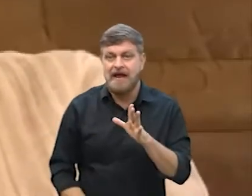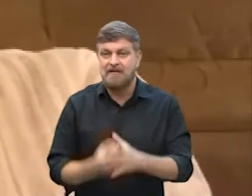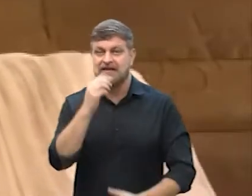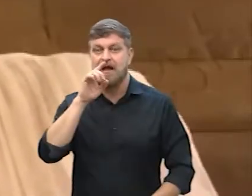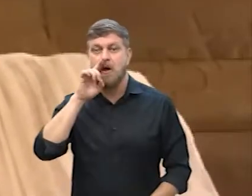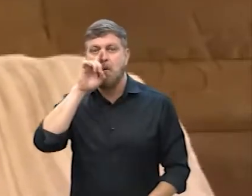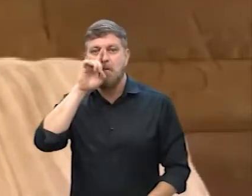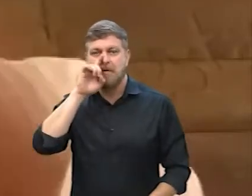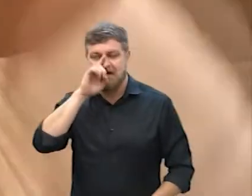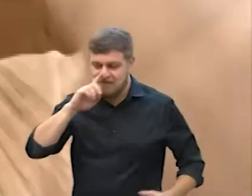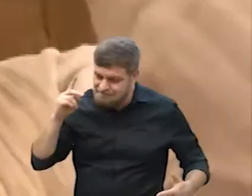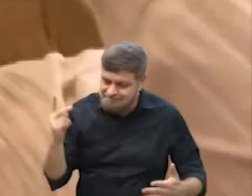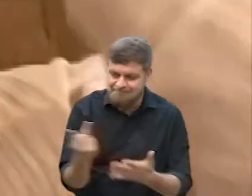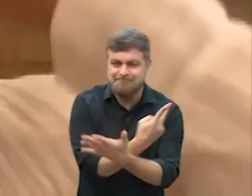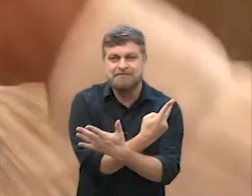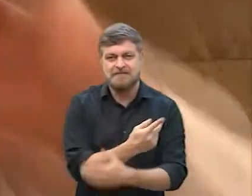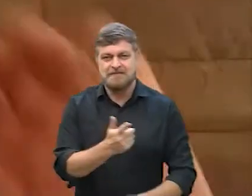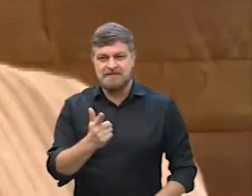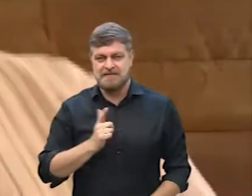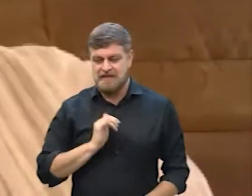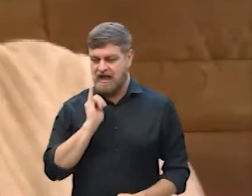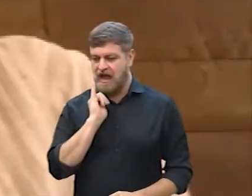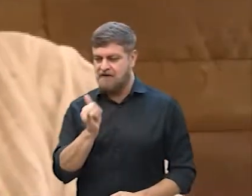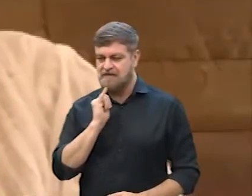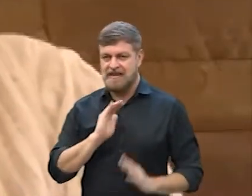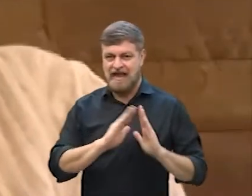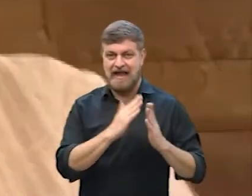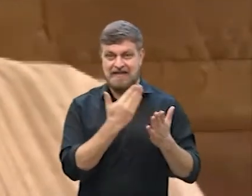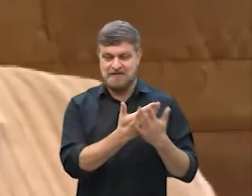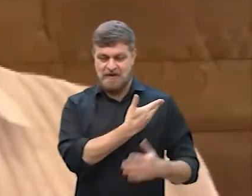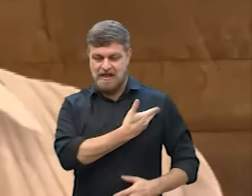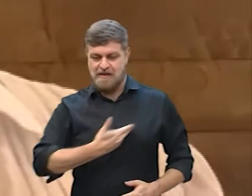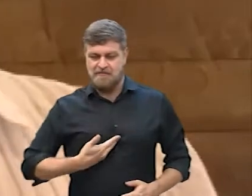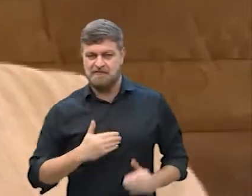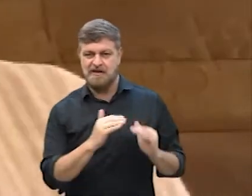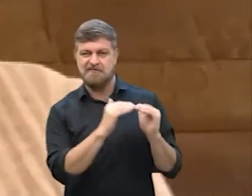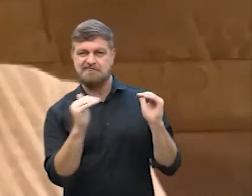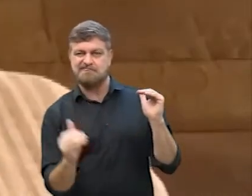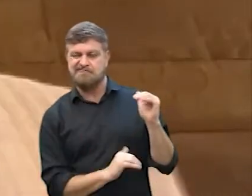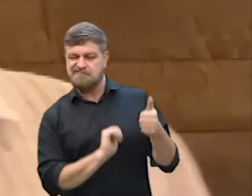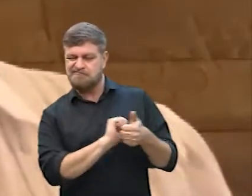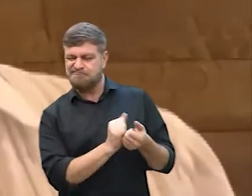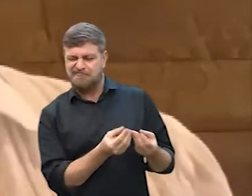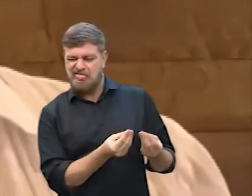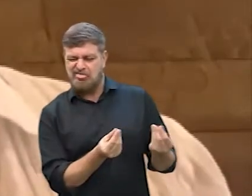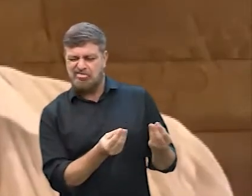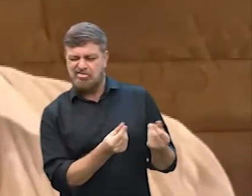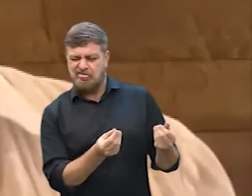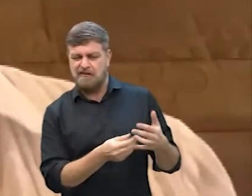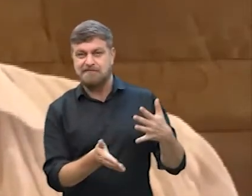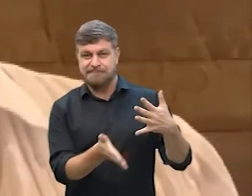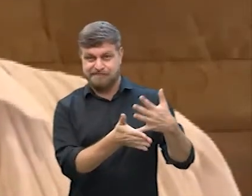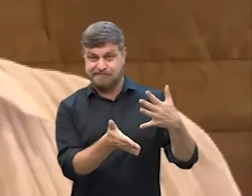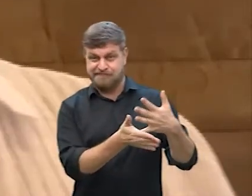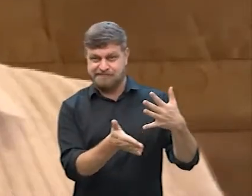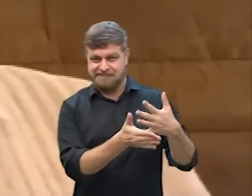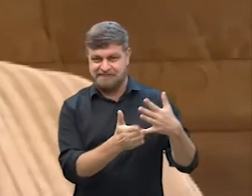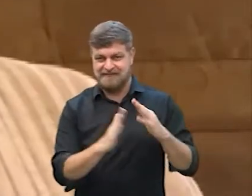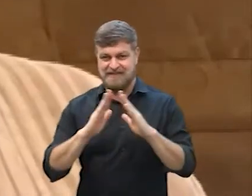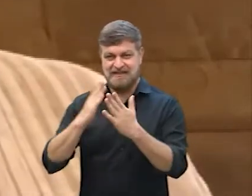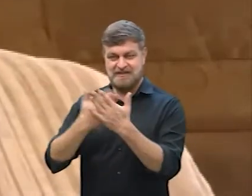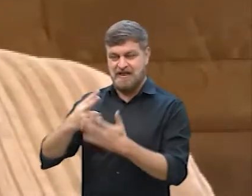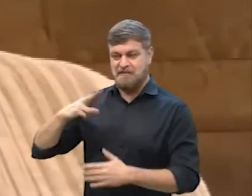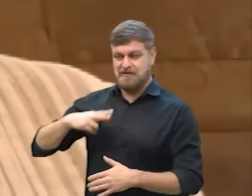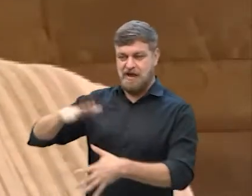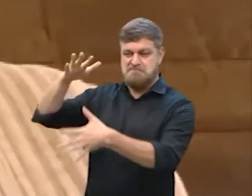erro e risco de dizer que a escola pública é de menor qualidade do que a escola privada. O que nós